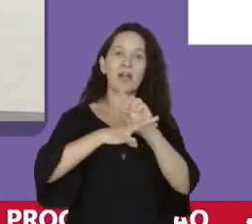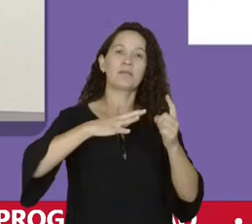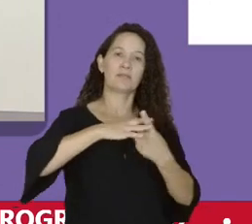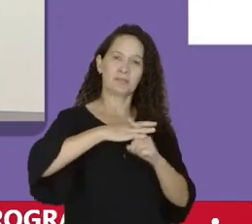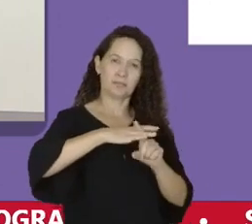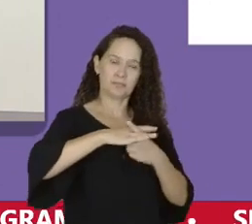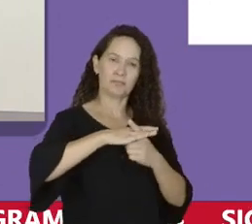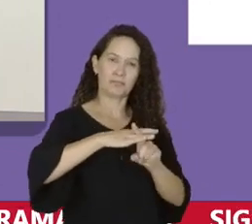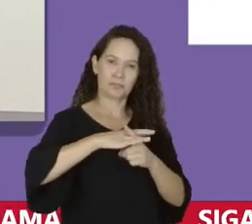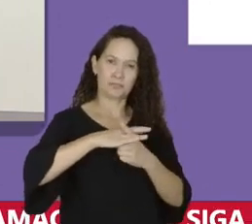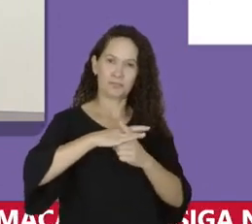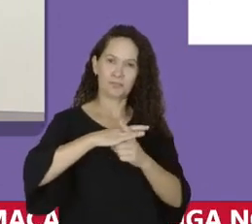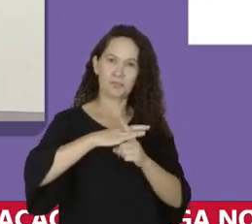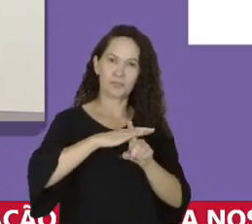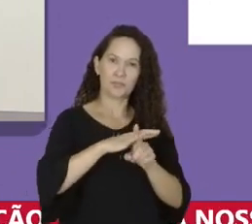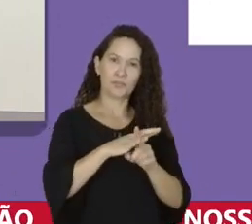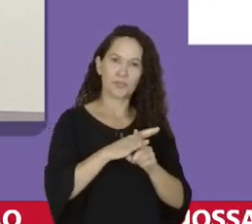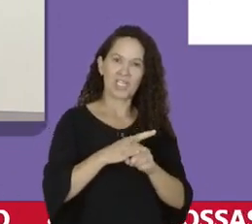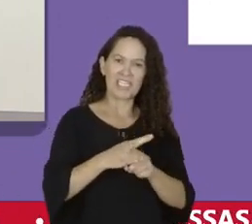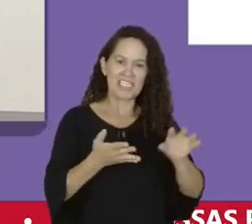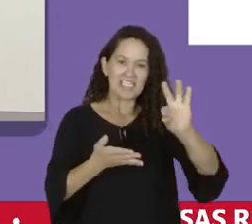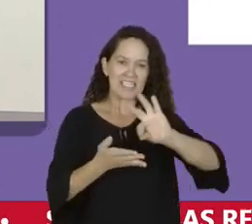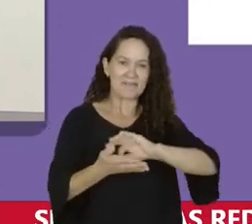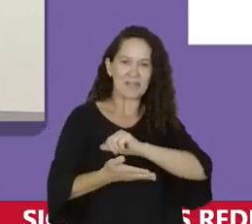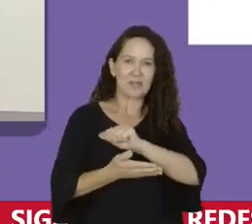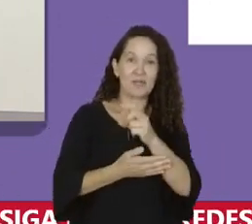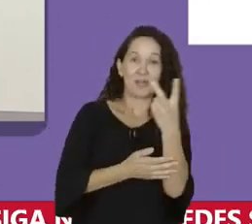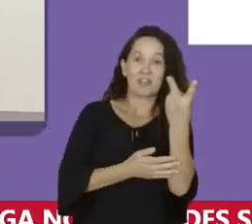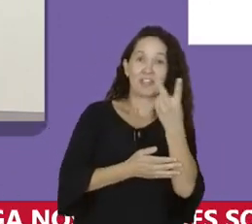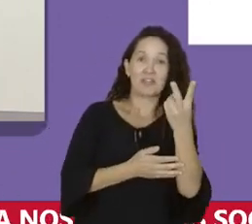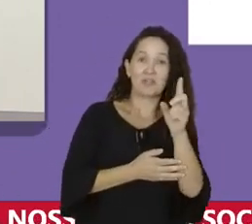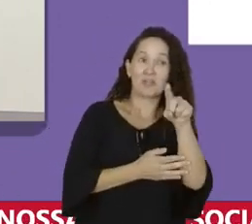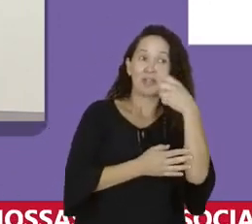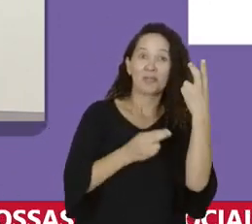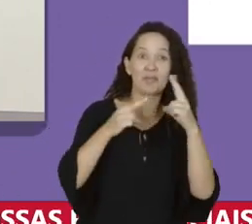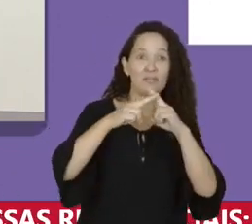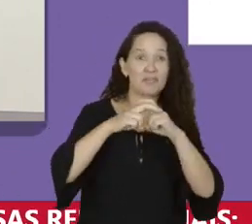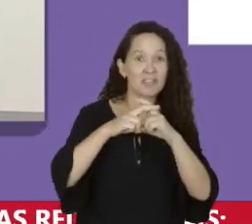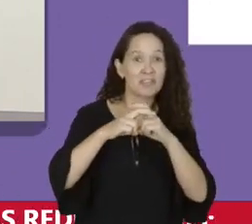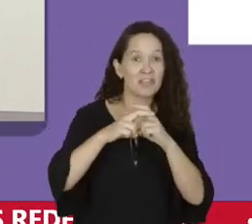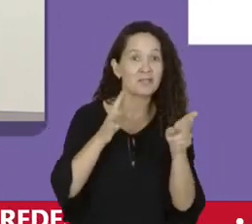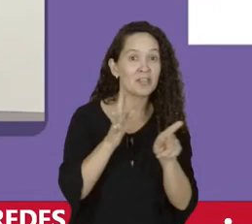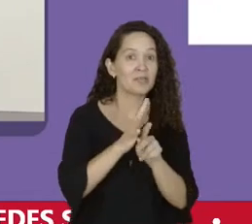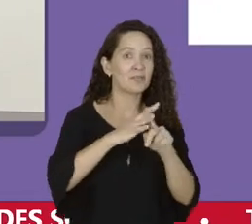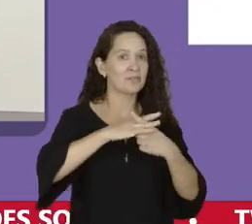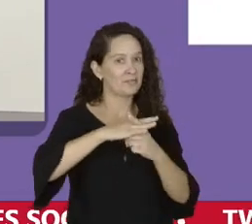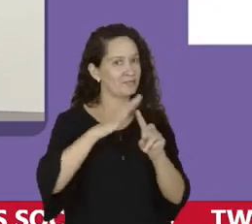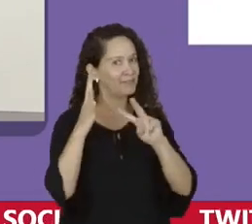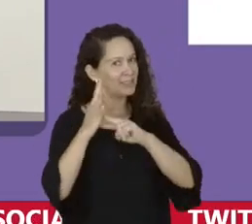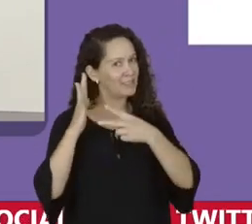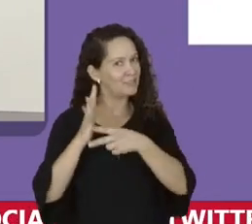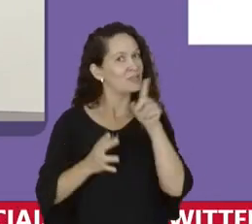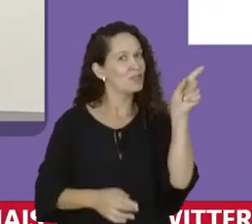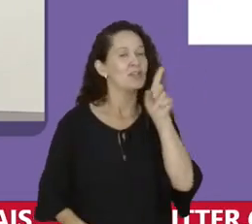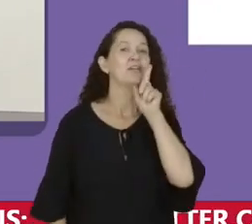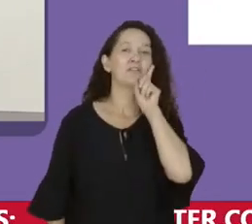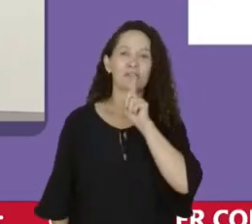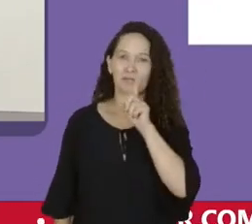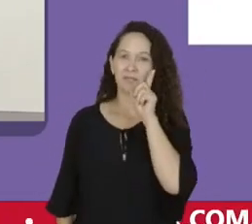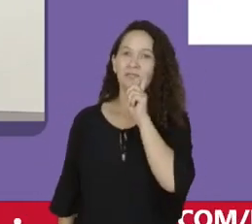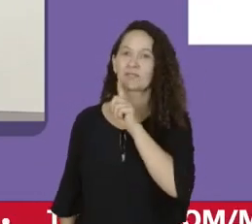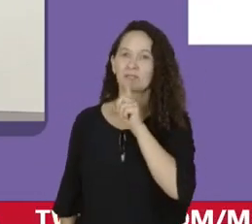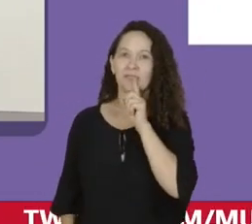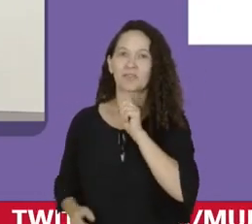socialismo. Nosso novo inimigo depois do nazifascismo é o socialismo. Isso significou, no caso dos Estados